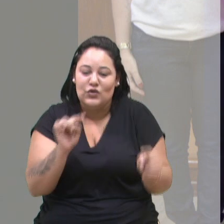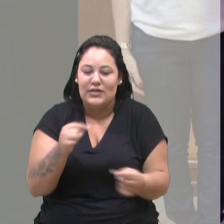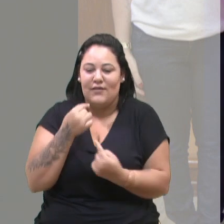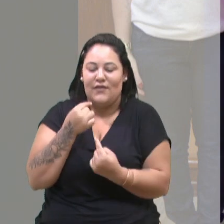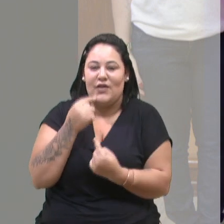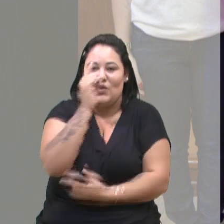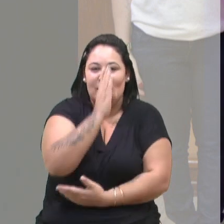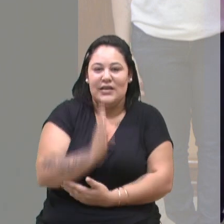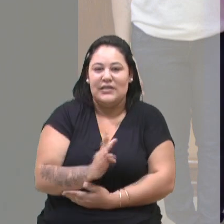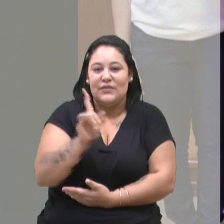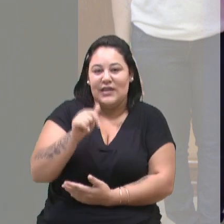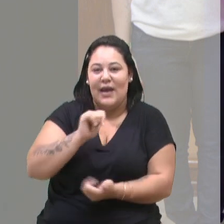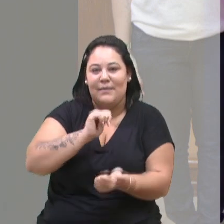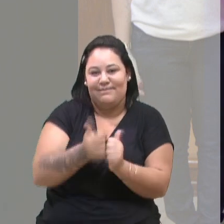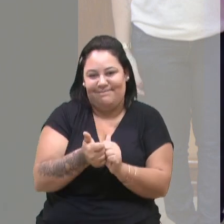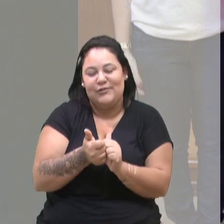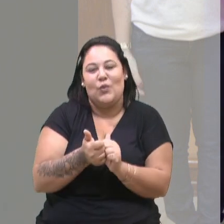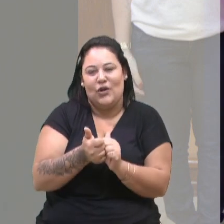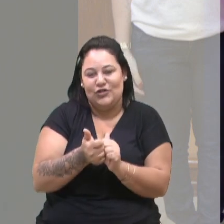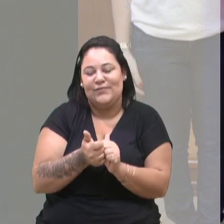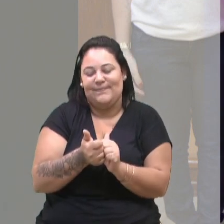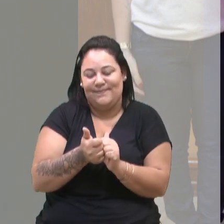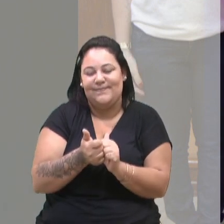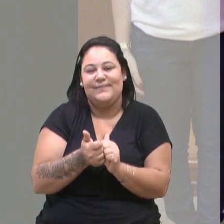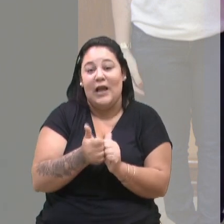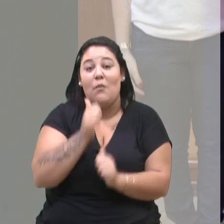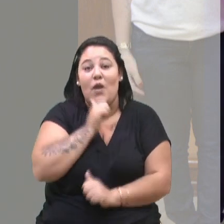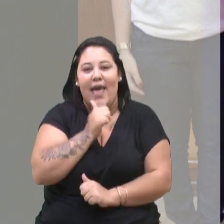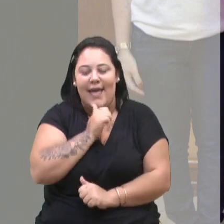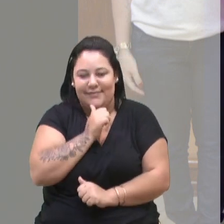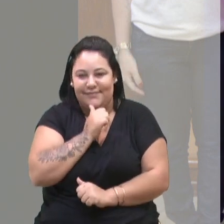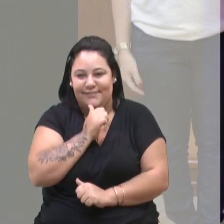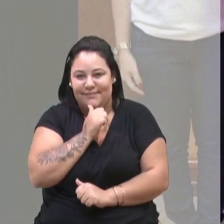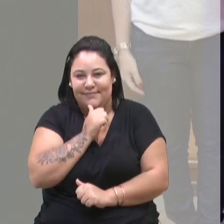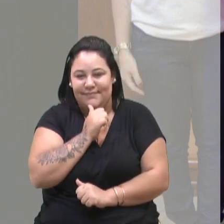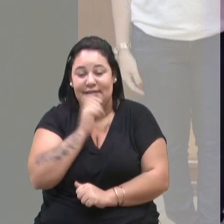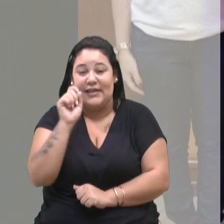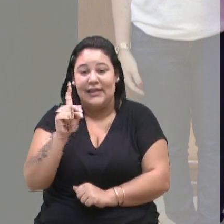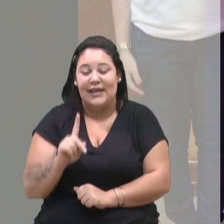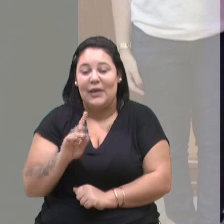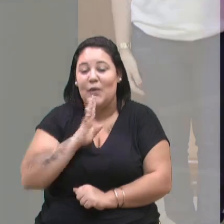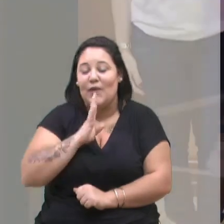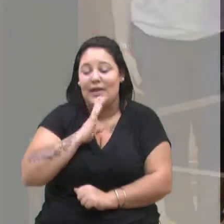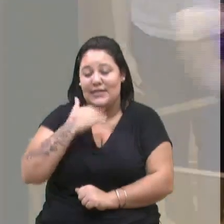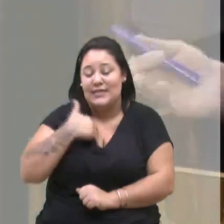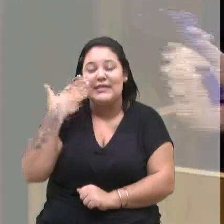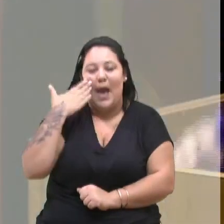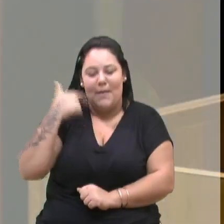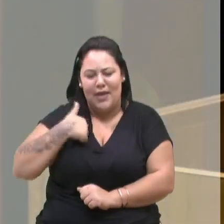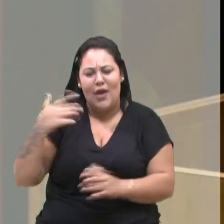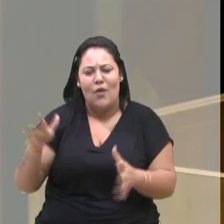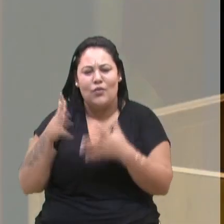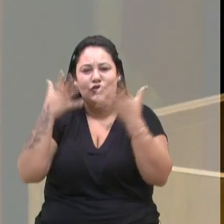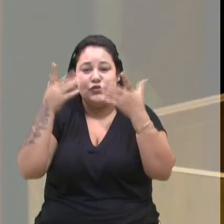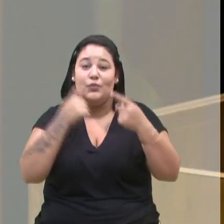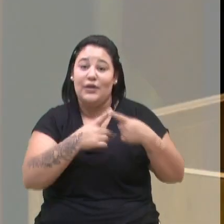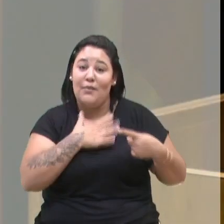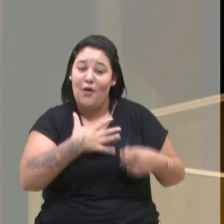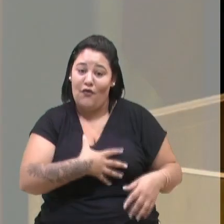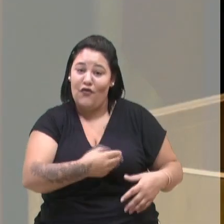Brasil, que é praticar o futebol feminino. Para quem me conhece, eu sou entusiasta do futebol, até porque tenho um filho